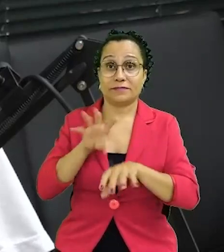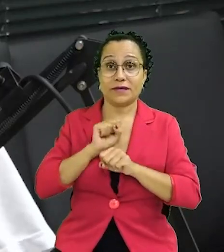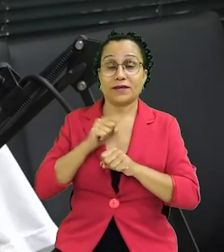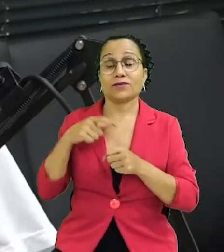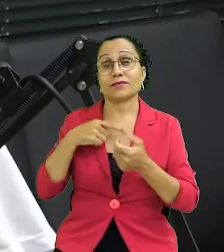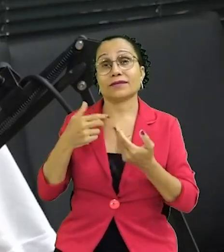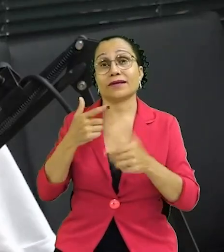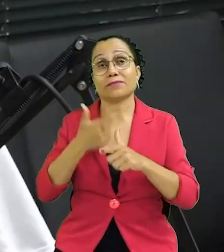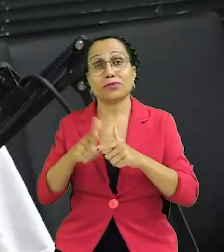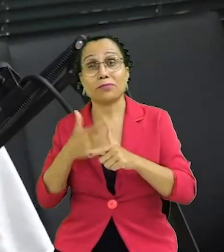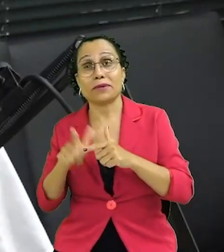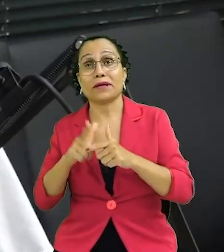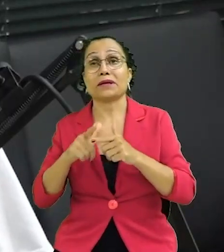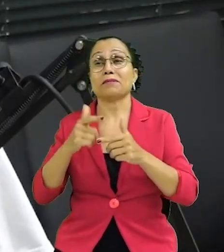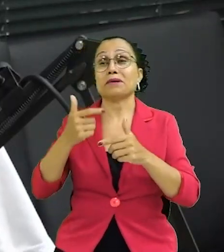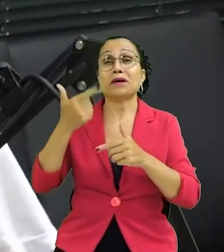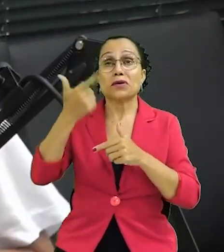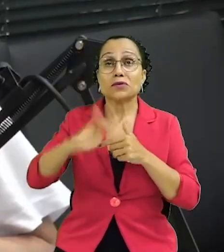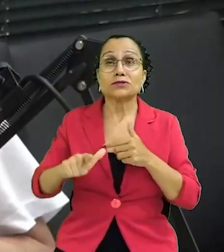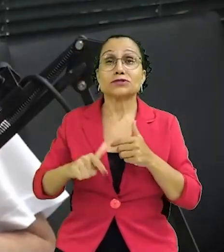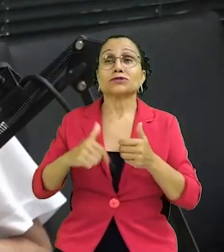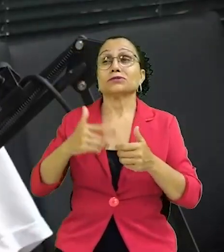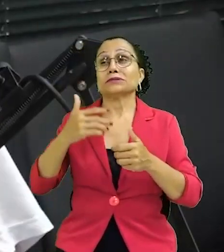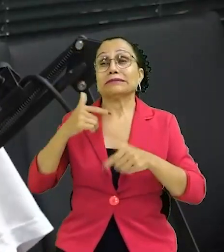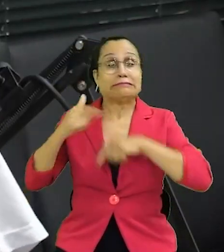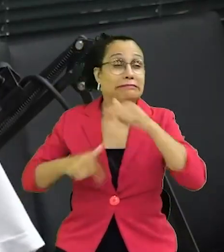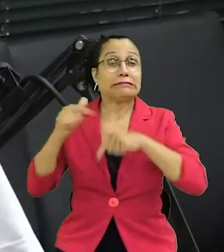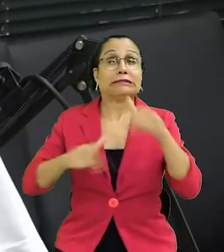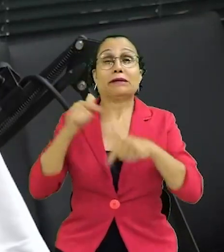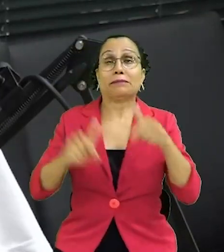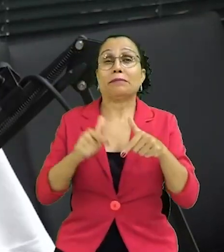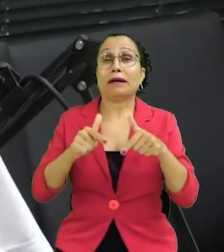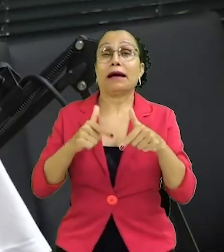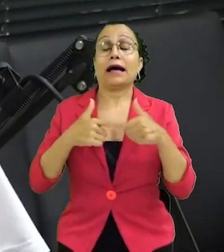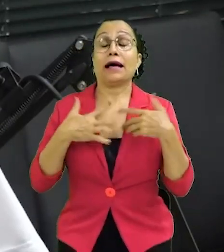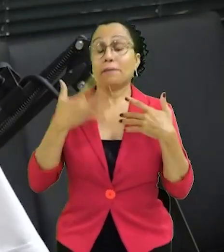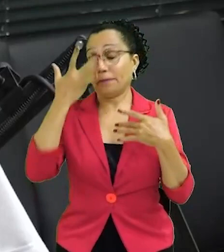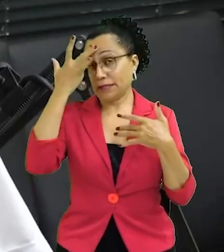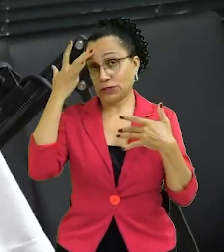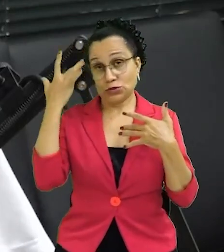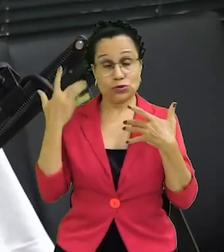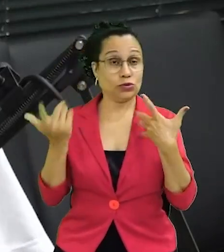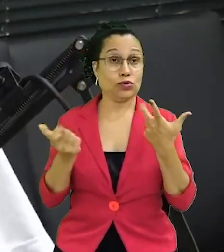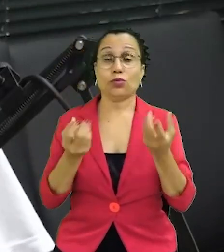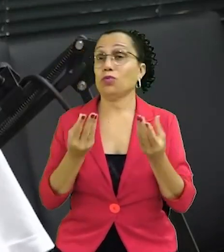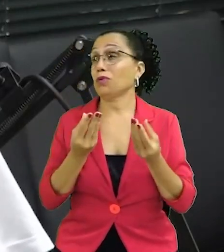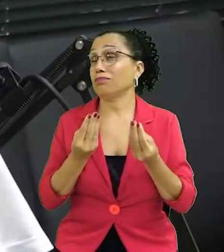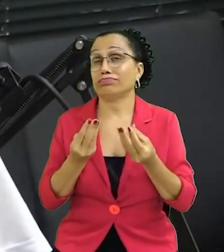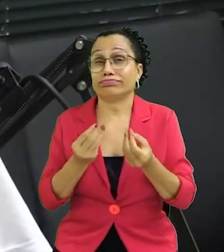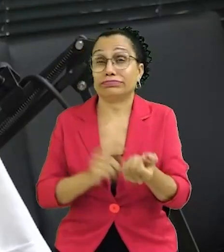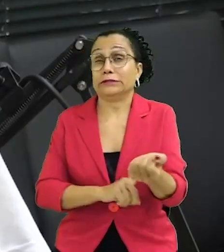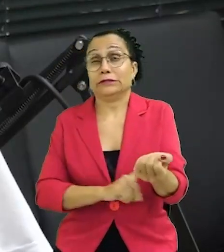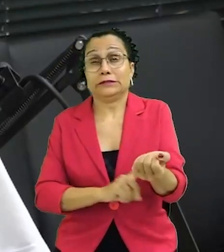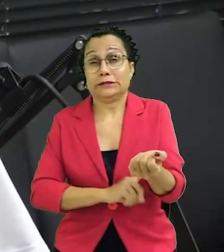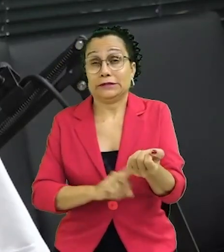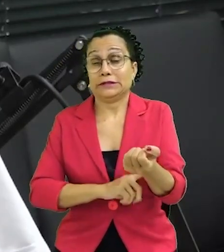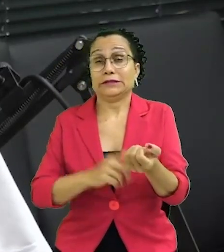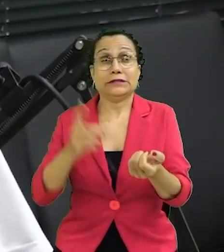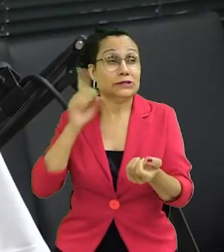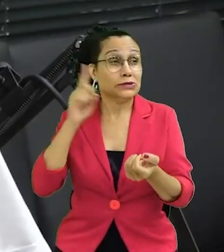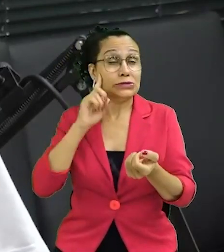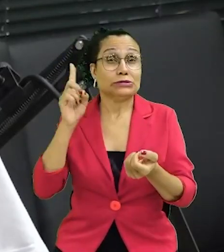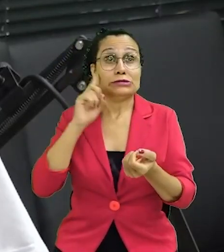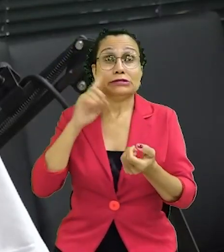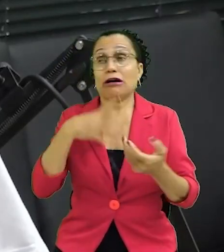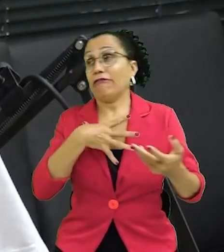sequelas de Covid, tem pessoas que têm excesso de trabalho, tem mães absurdamente estressadas com rotina e filhos.